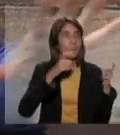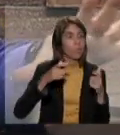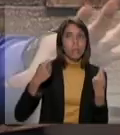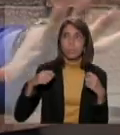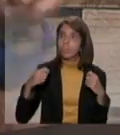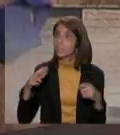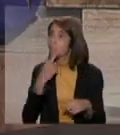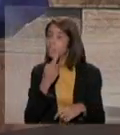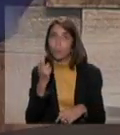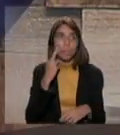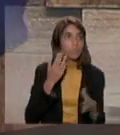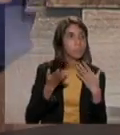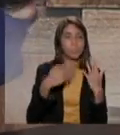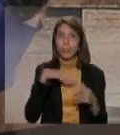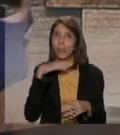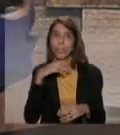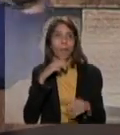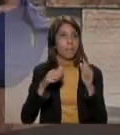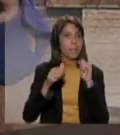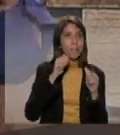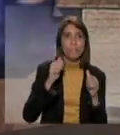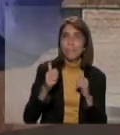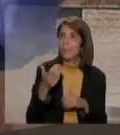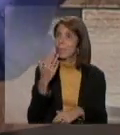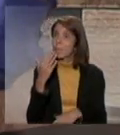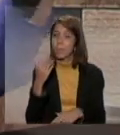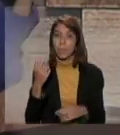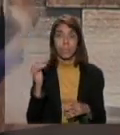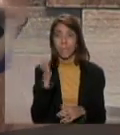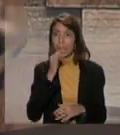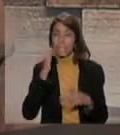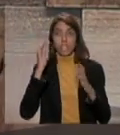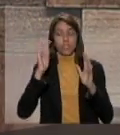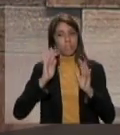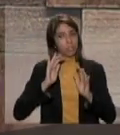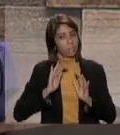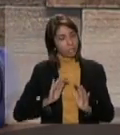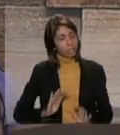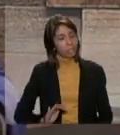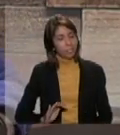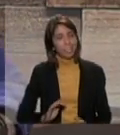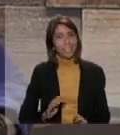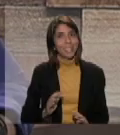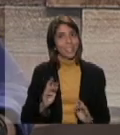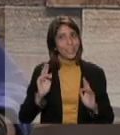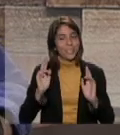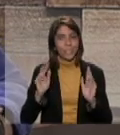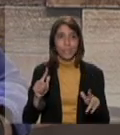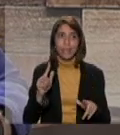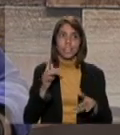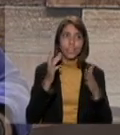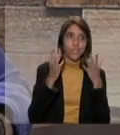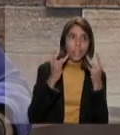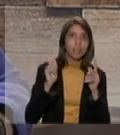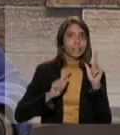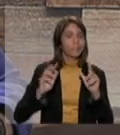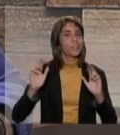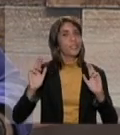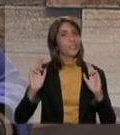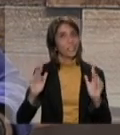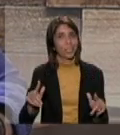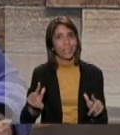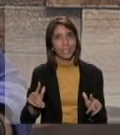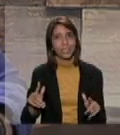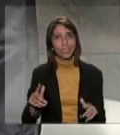algum lugar, para um restaurante, conversar, beber alguma coisa, jantar, para baixar a tua energia. É muito interessante, é muito diferente. Esse é